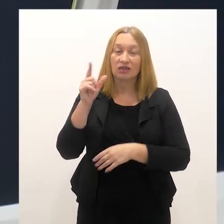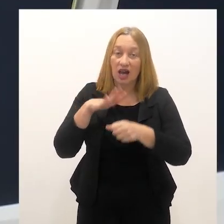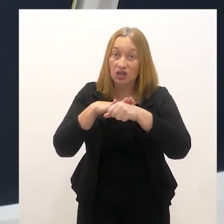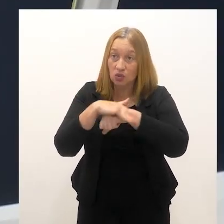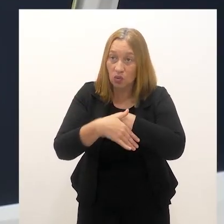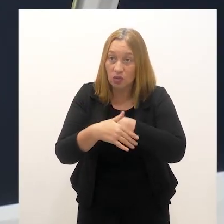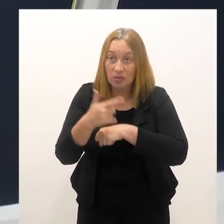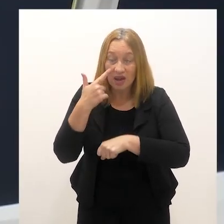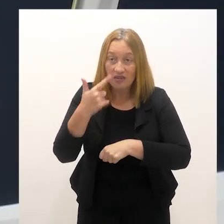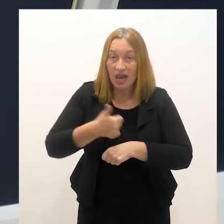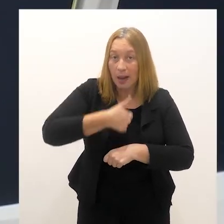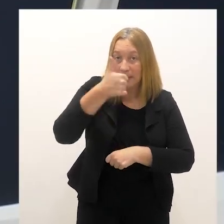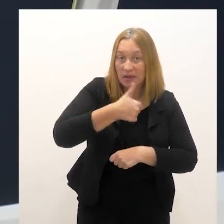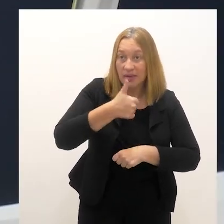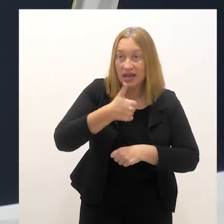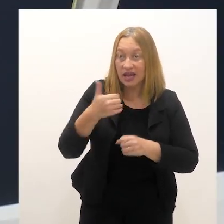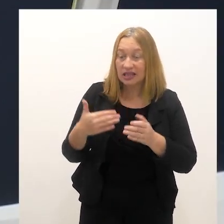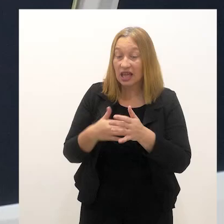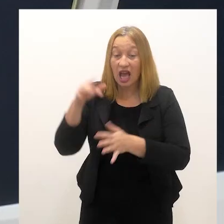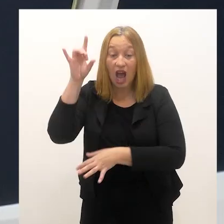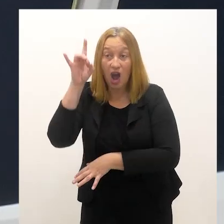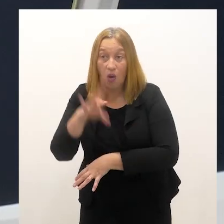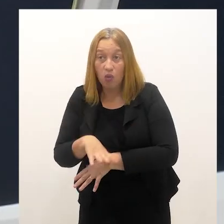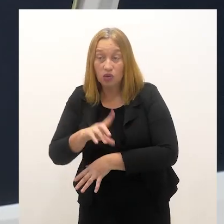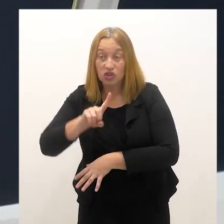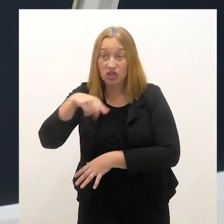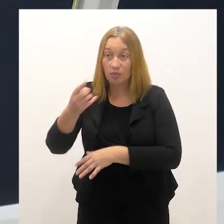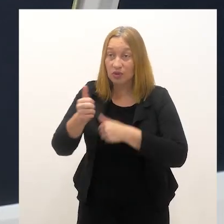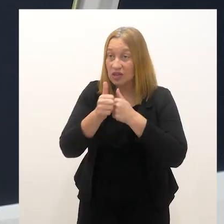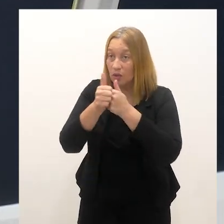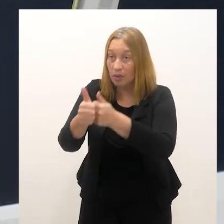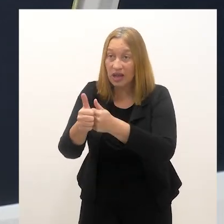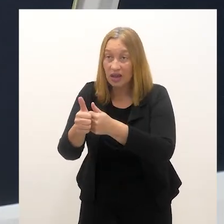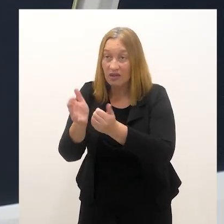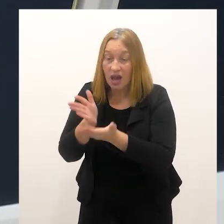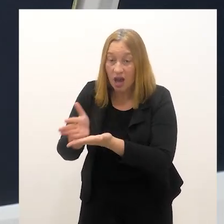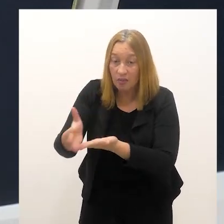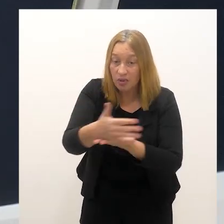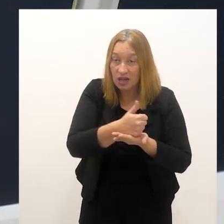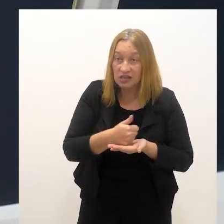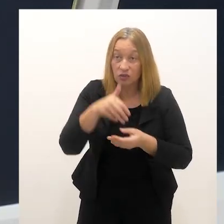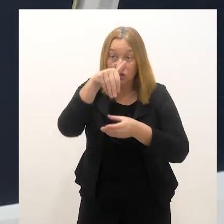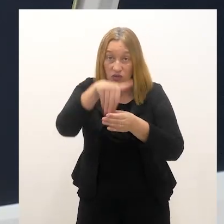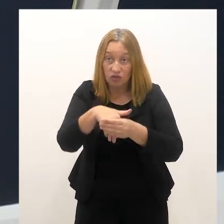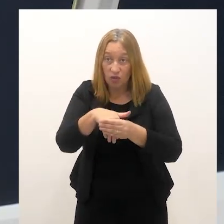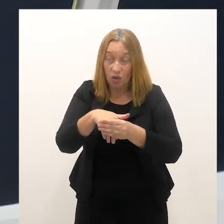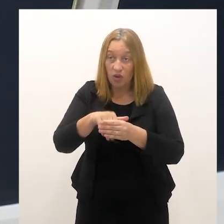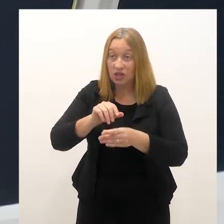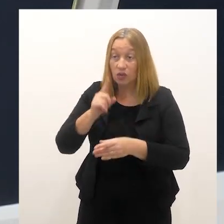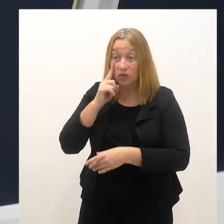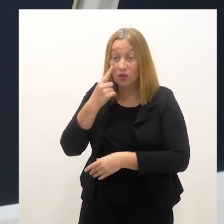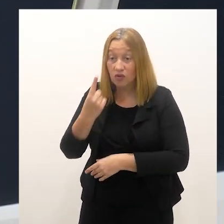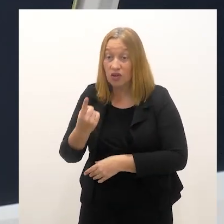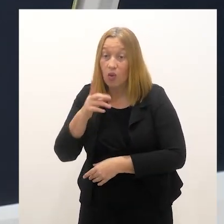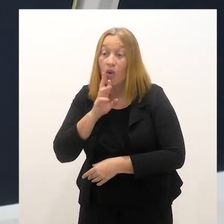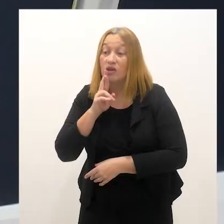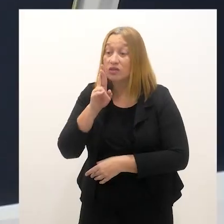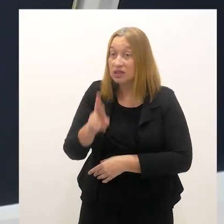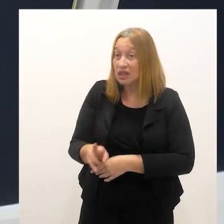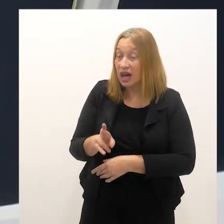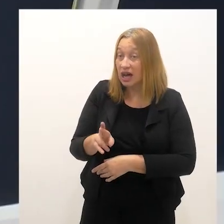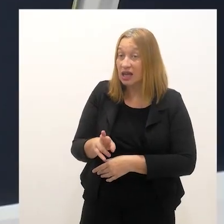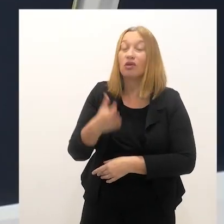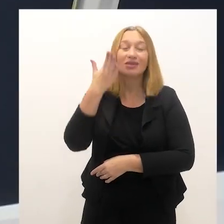Eu assistia da primeira até a última e depois acompanhava a apuração. E quando saía o